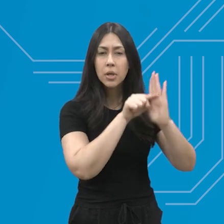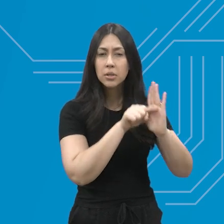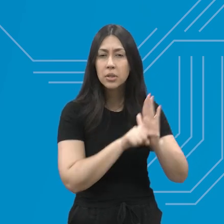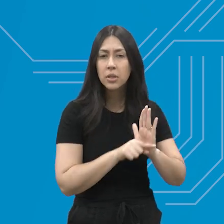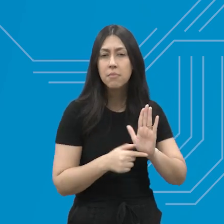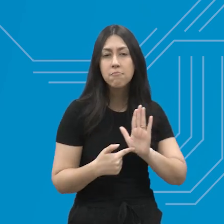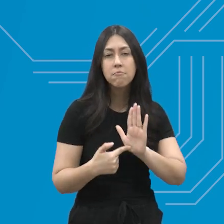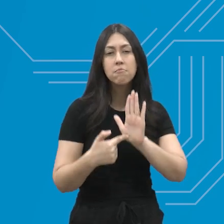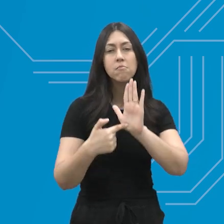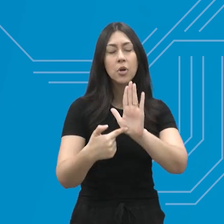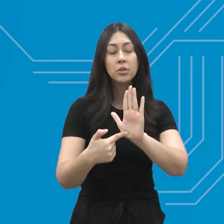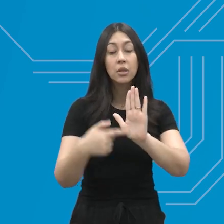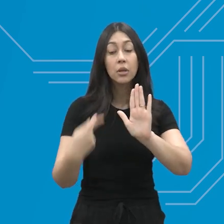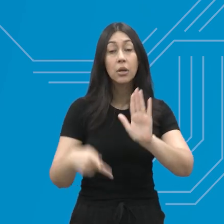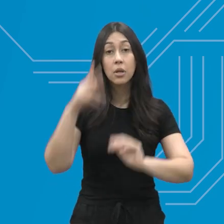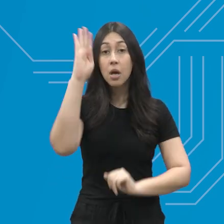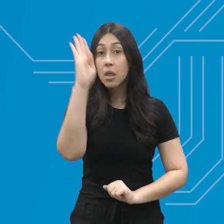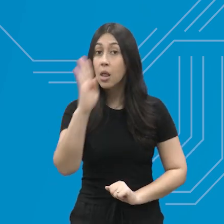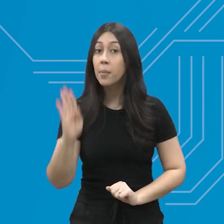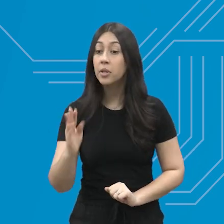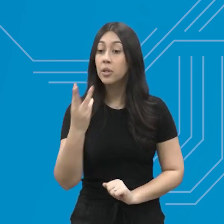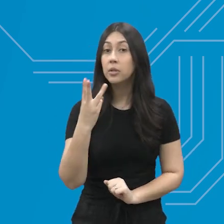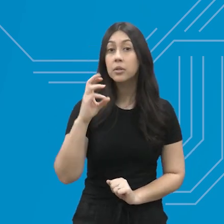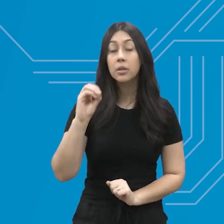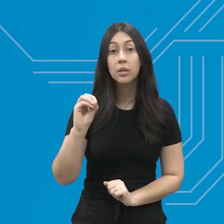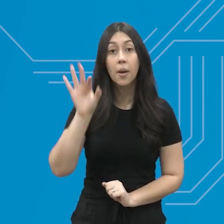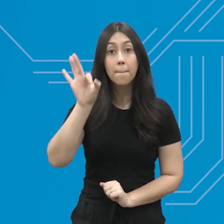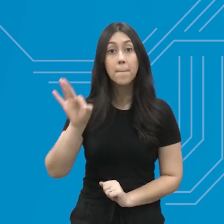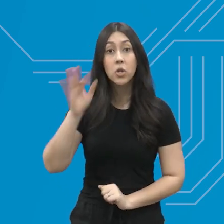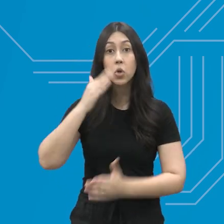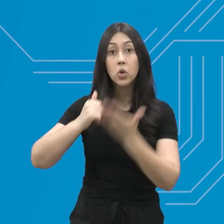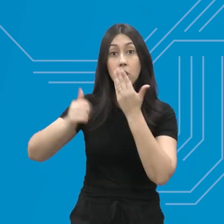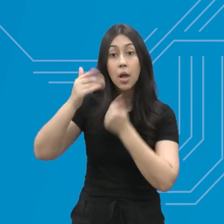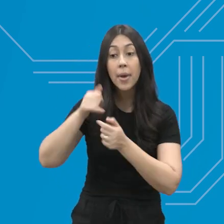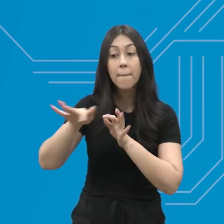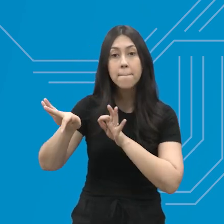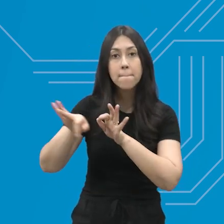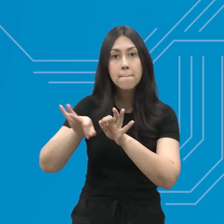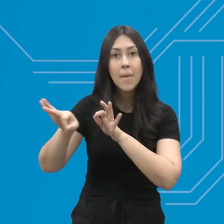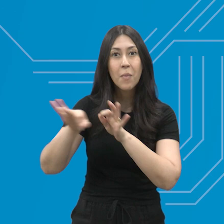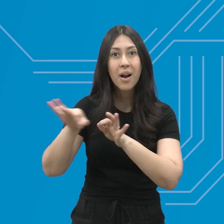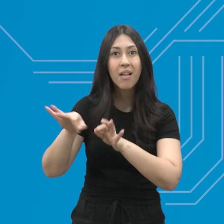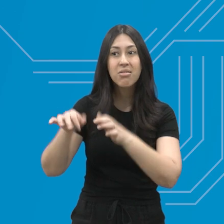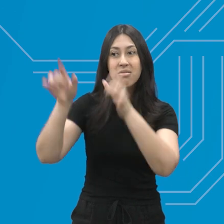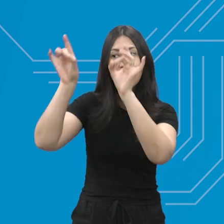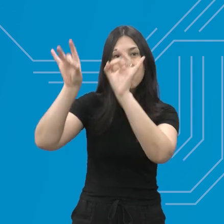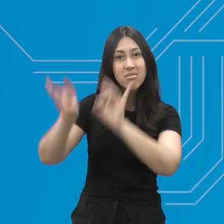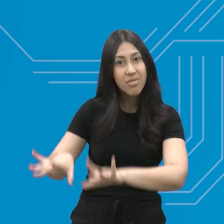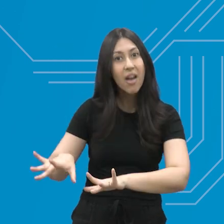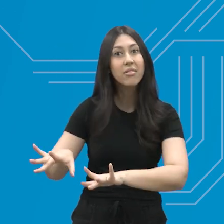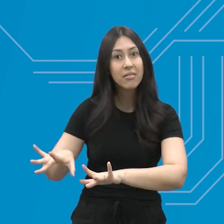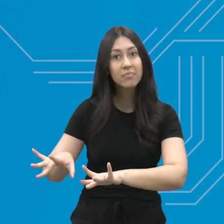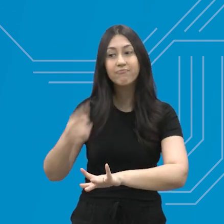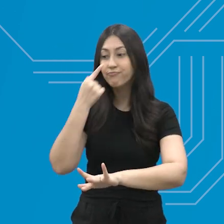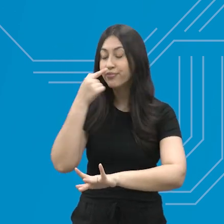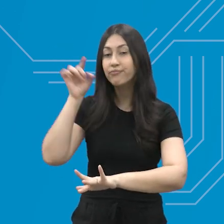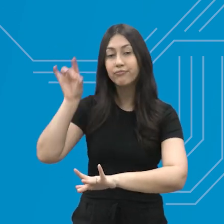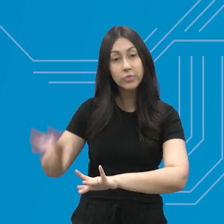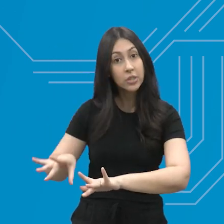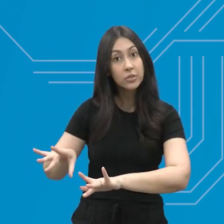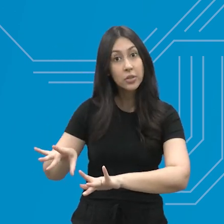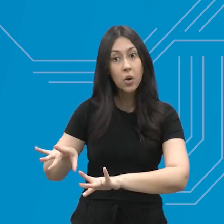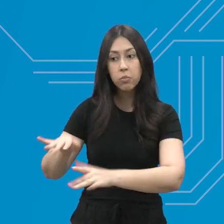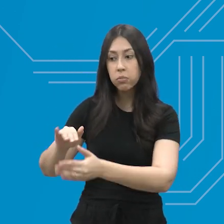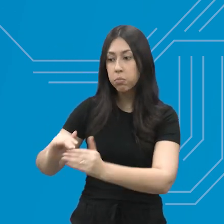IBGE apontam que, no Brasil, 30% dos alimentos produzidos são desperdiçados e vão para o